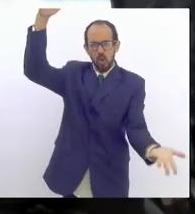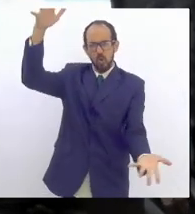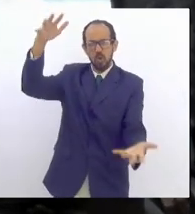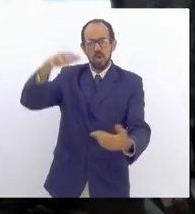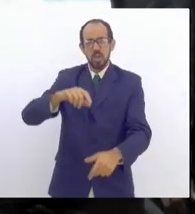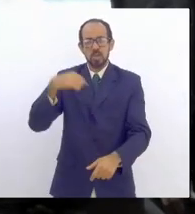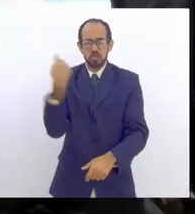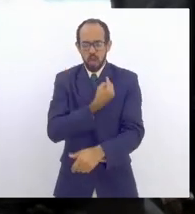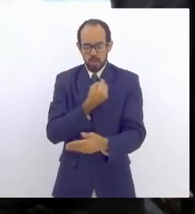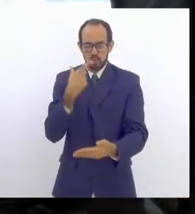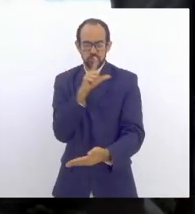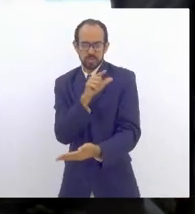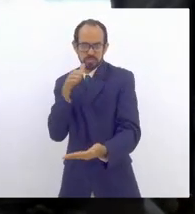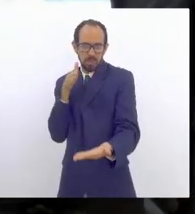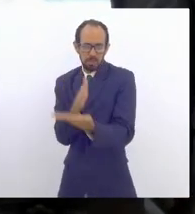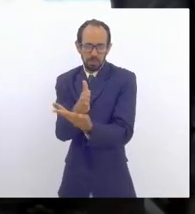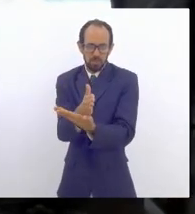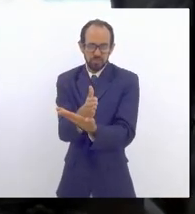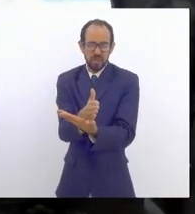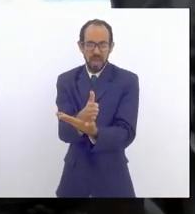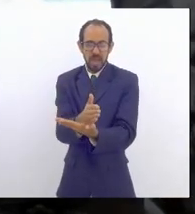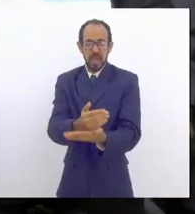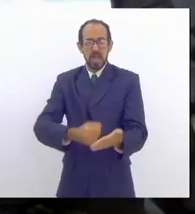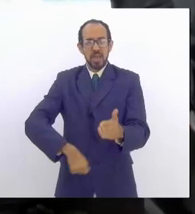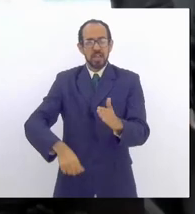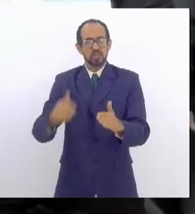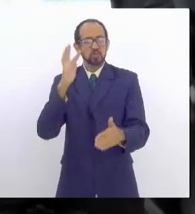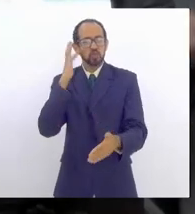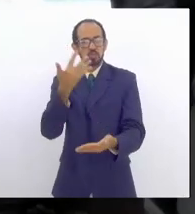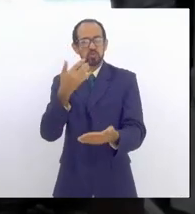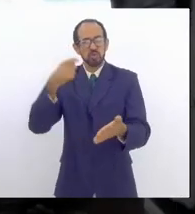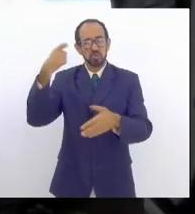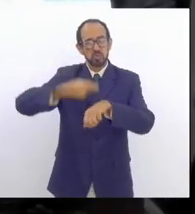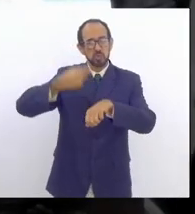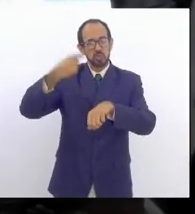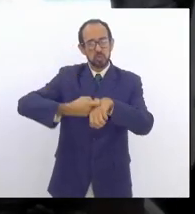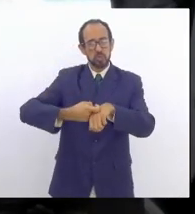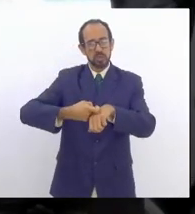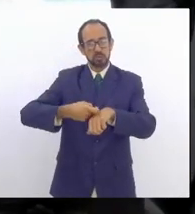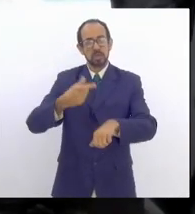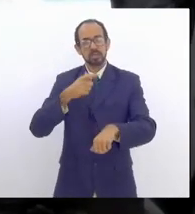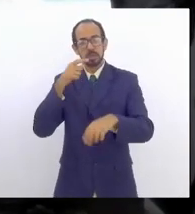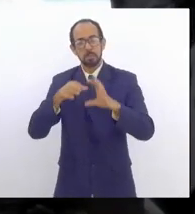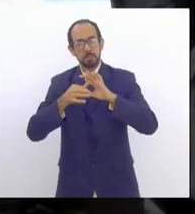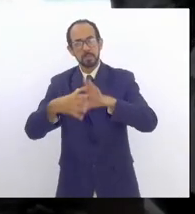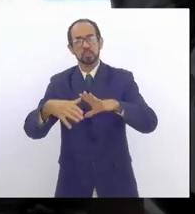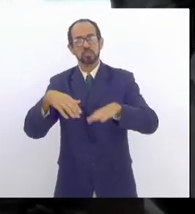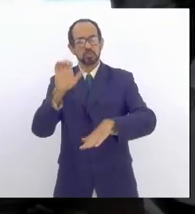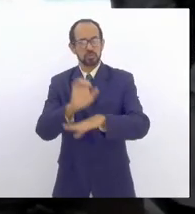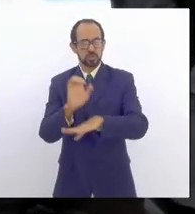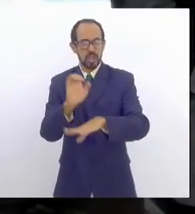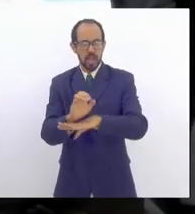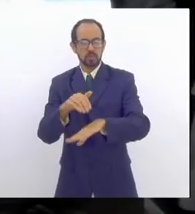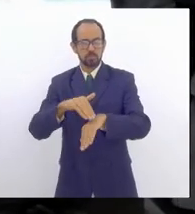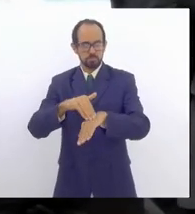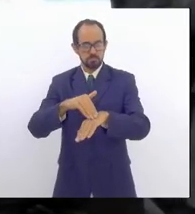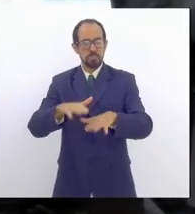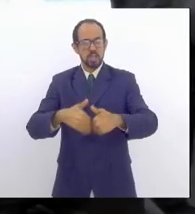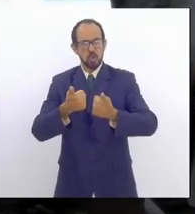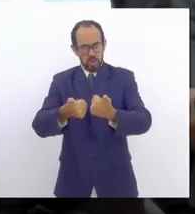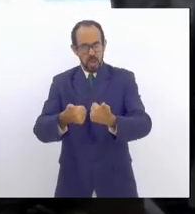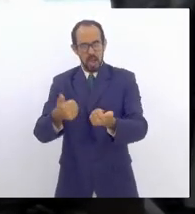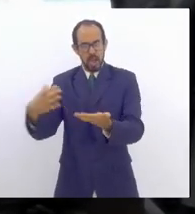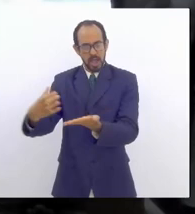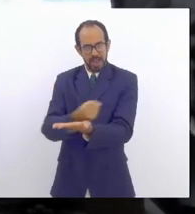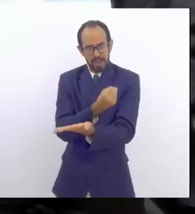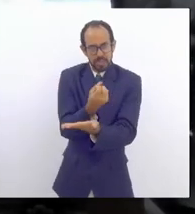aprovamos medidas duras, mas que permitiram que o Estado pudesse, naquele momento, aumentar sua arrecadação e ingressar no regime